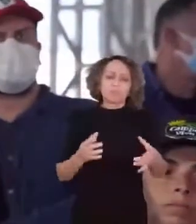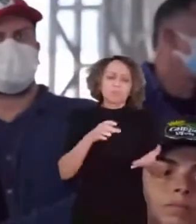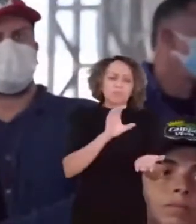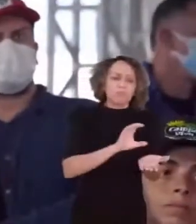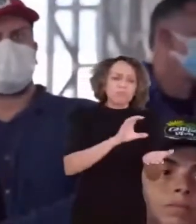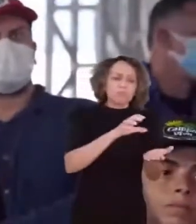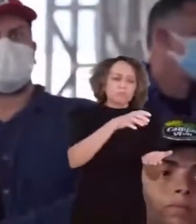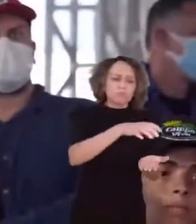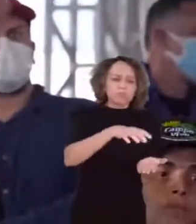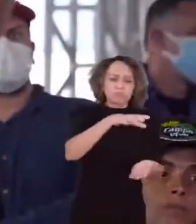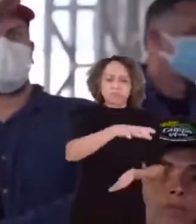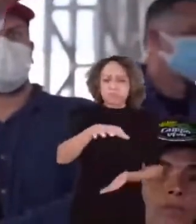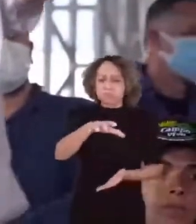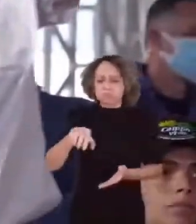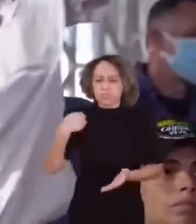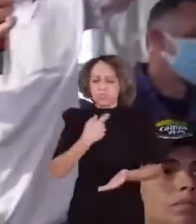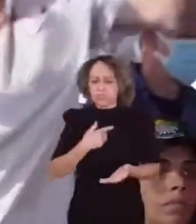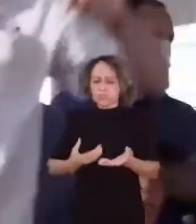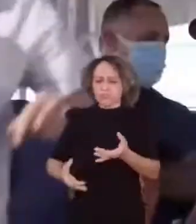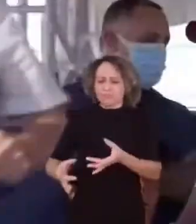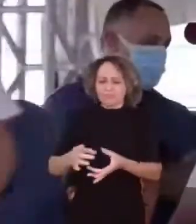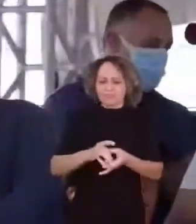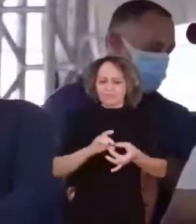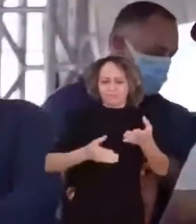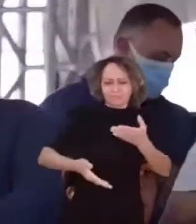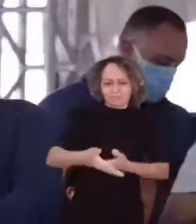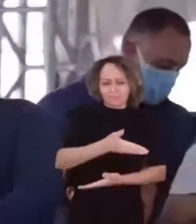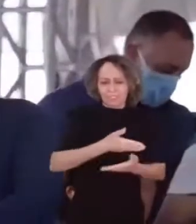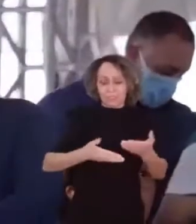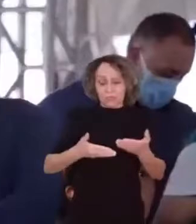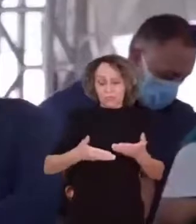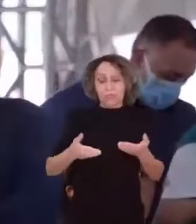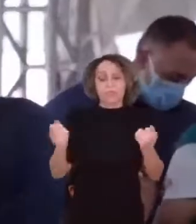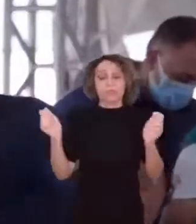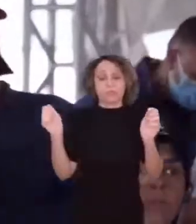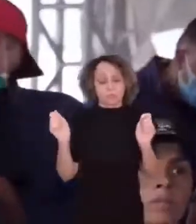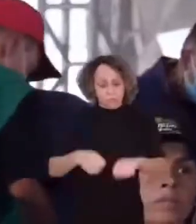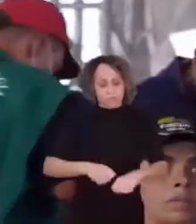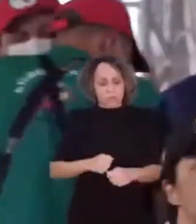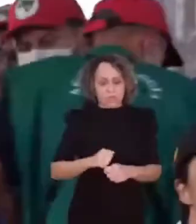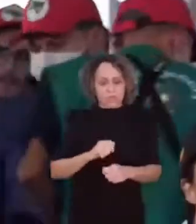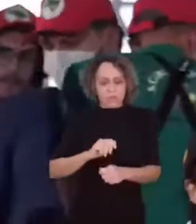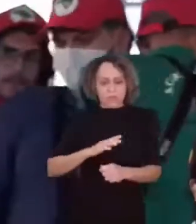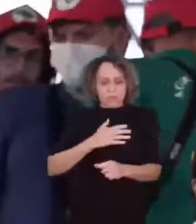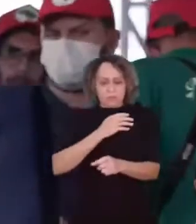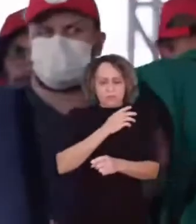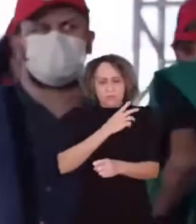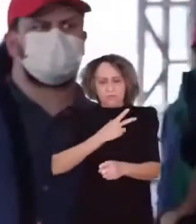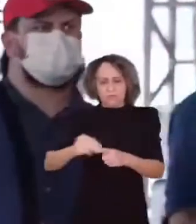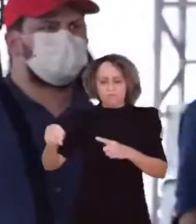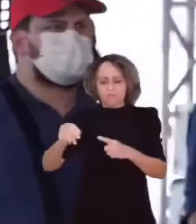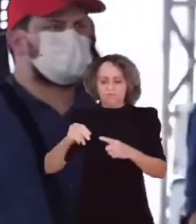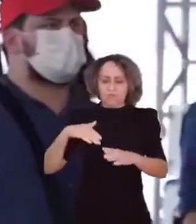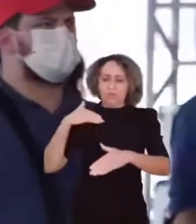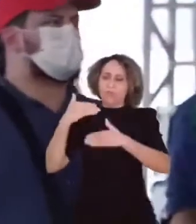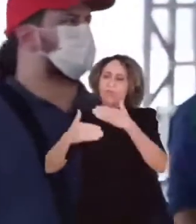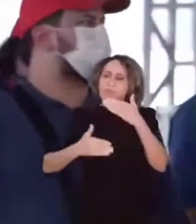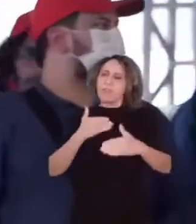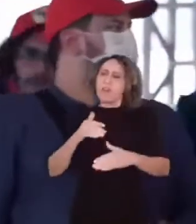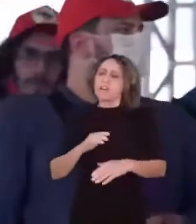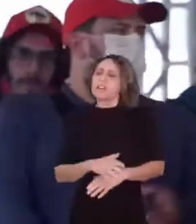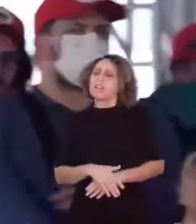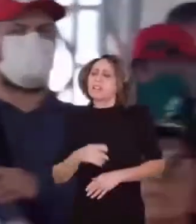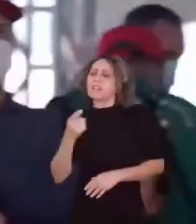avançar. Olhem esses silos que estão aí. Da onde veio o financiamento? Do